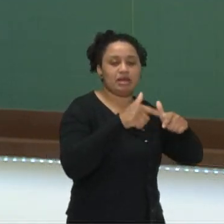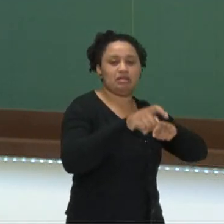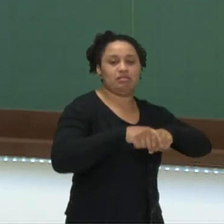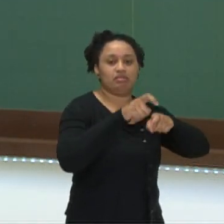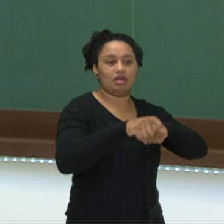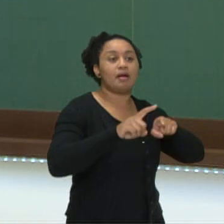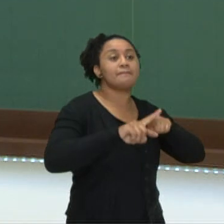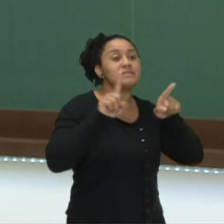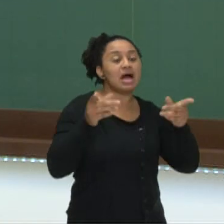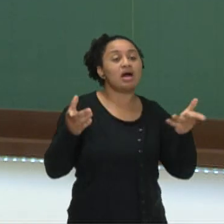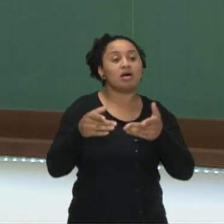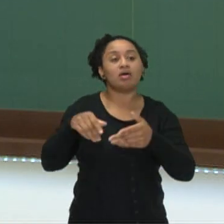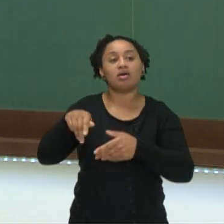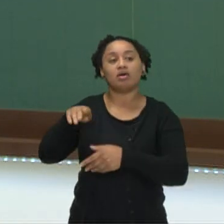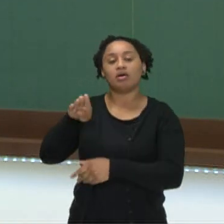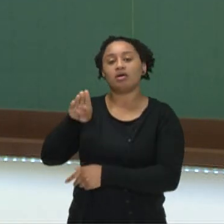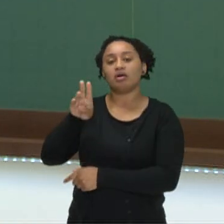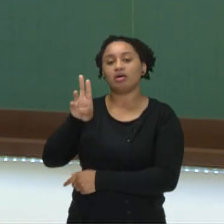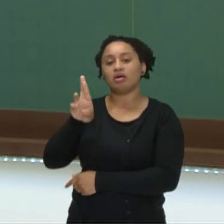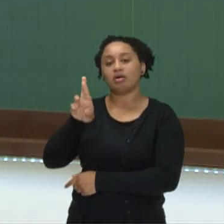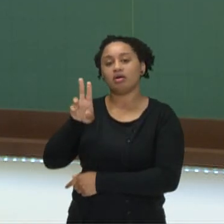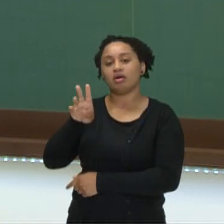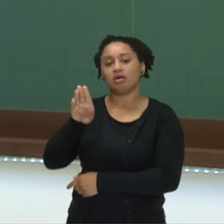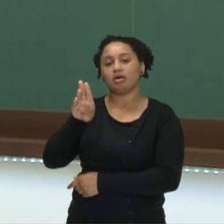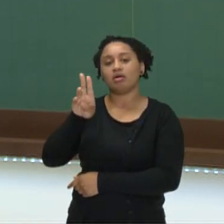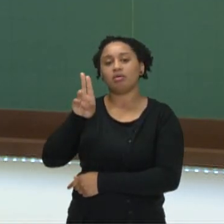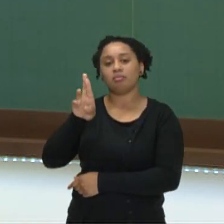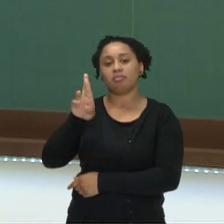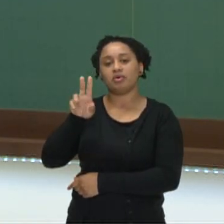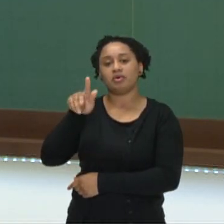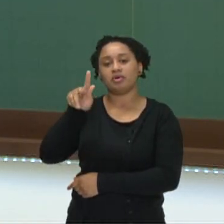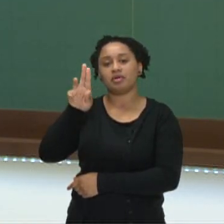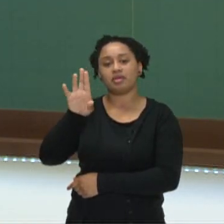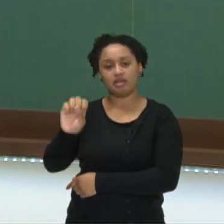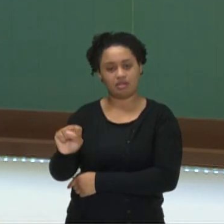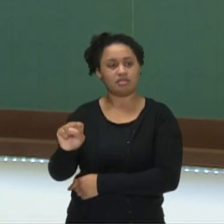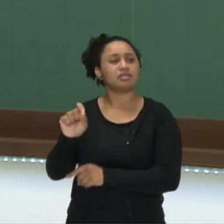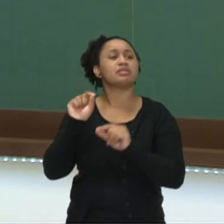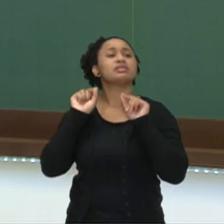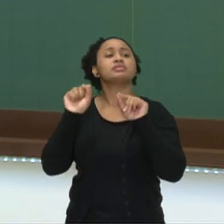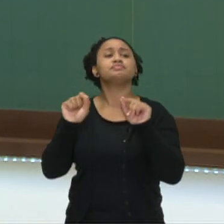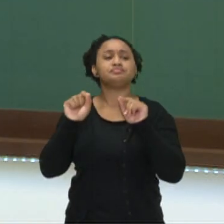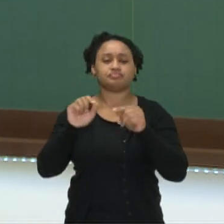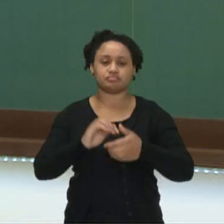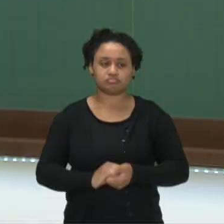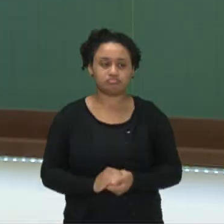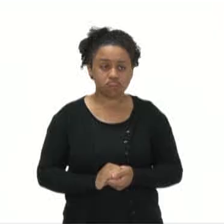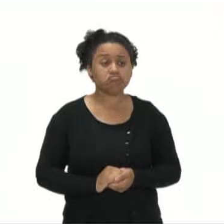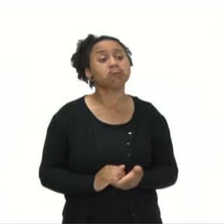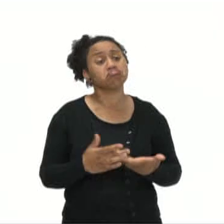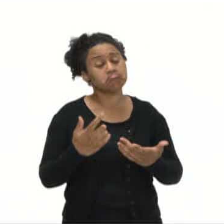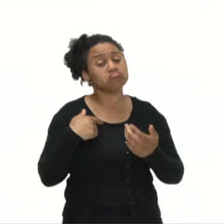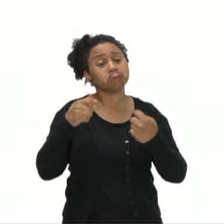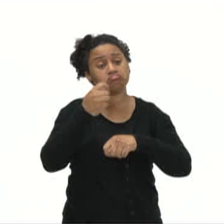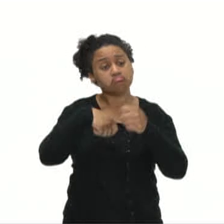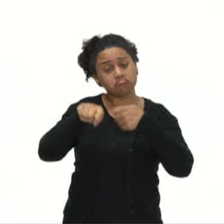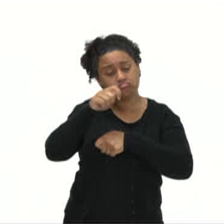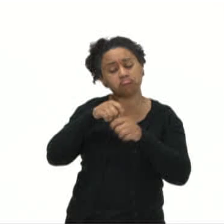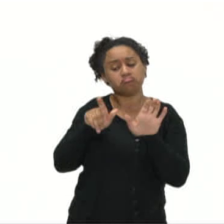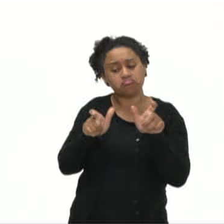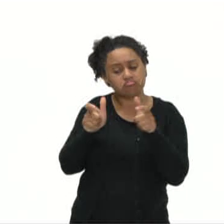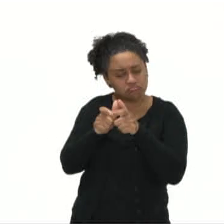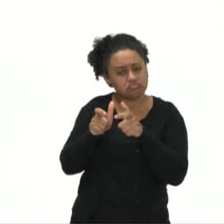são burguês, né? O burguês. Então quem que era o burguês? O burguês eram pequenos